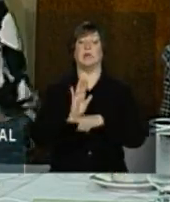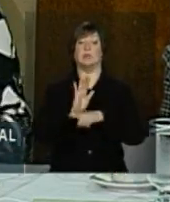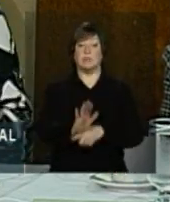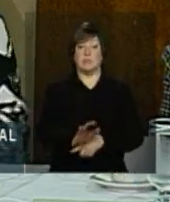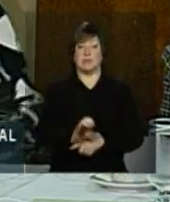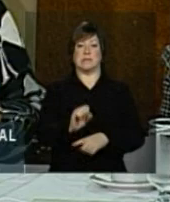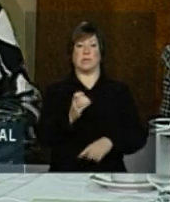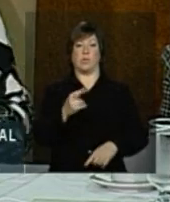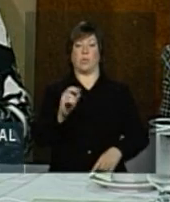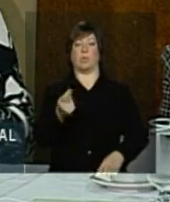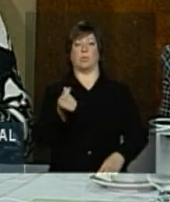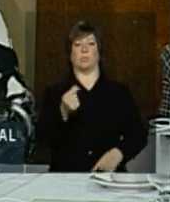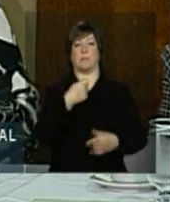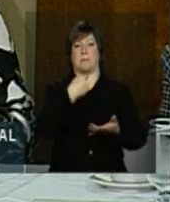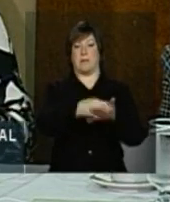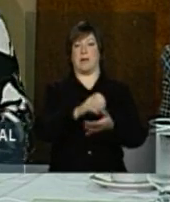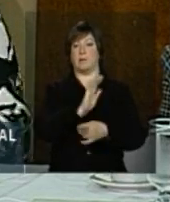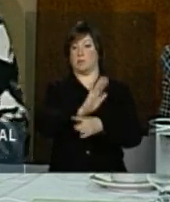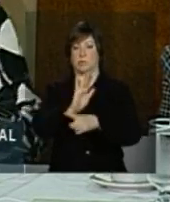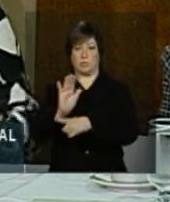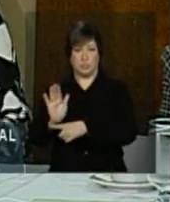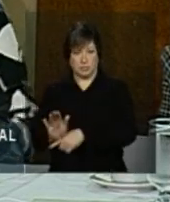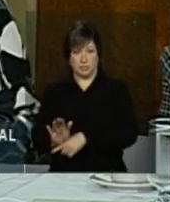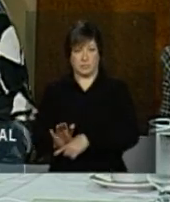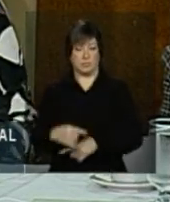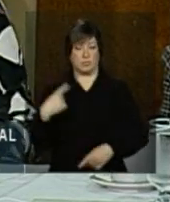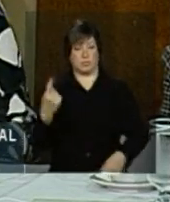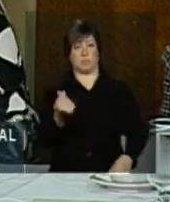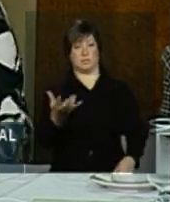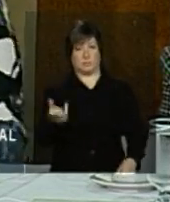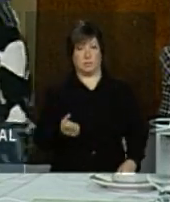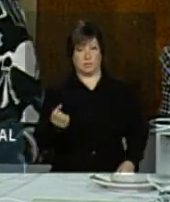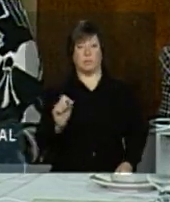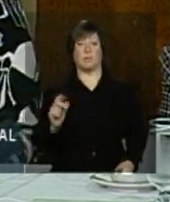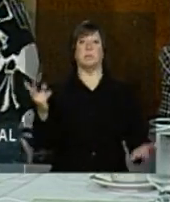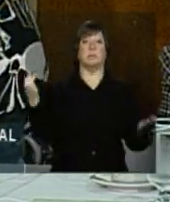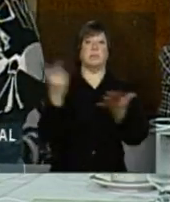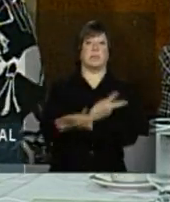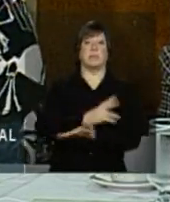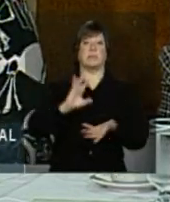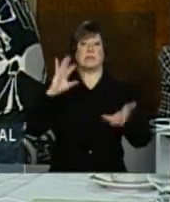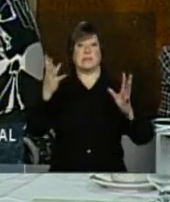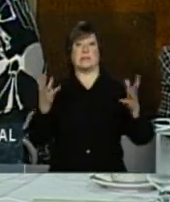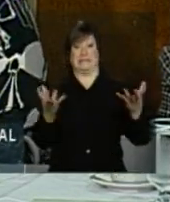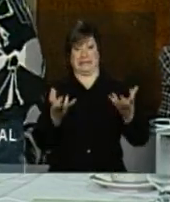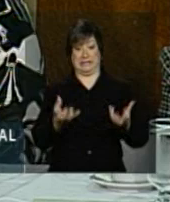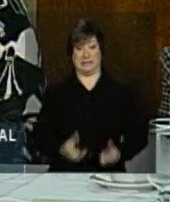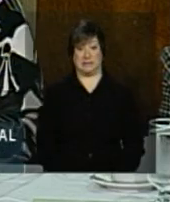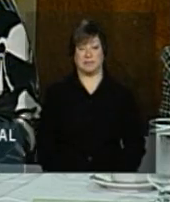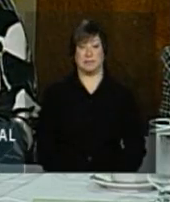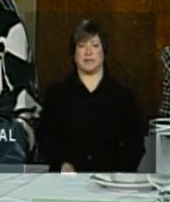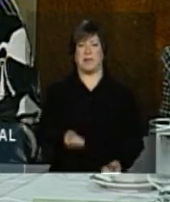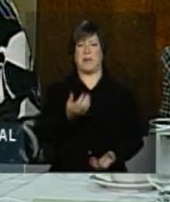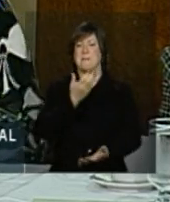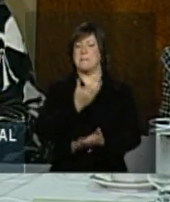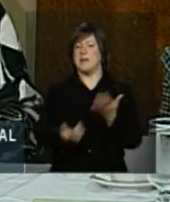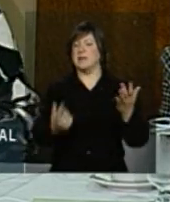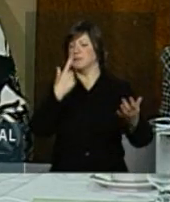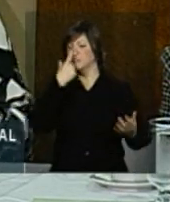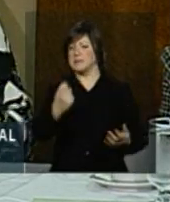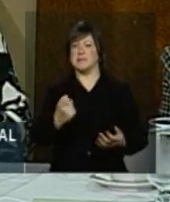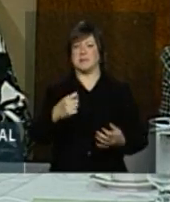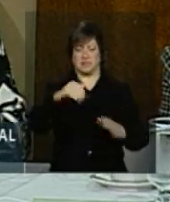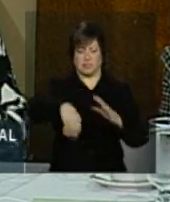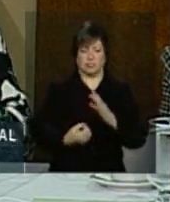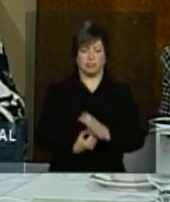exatamente criar um ambiente para que numa situação de seca o agricultor tendo uma perda importante